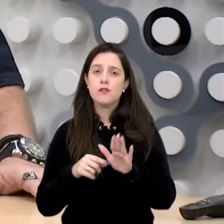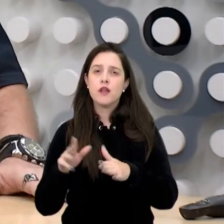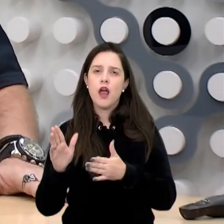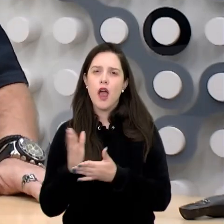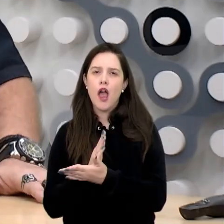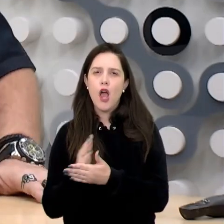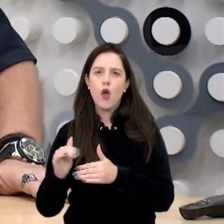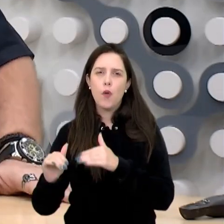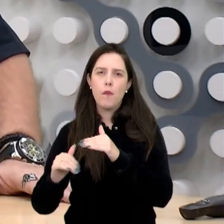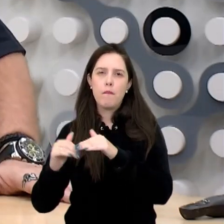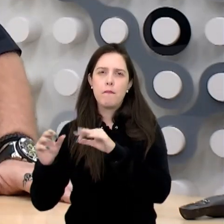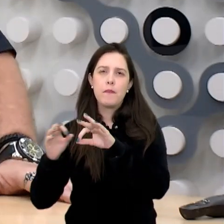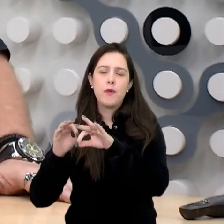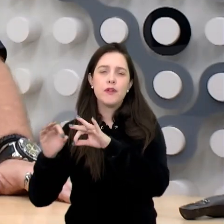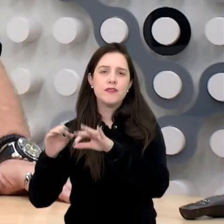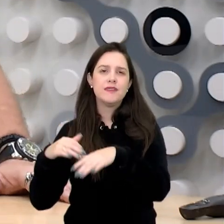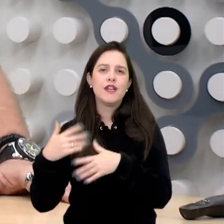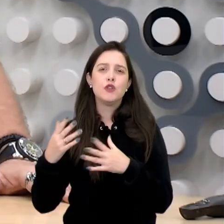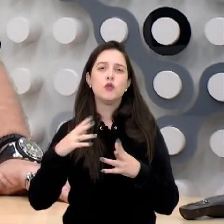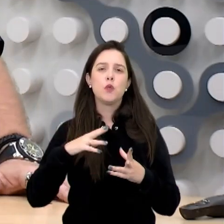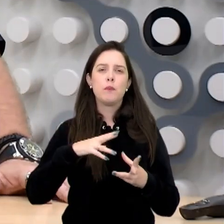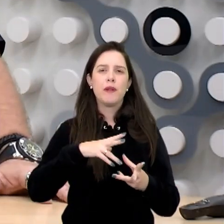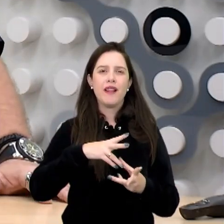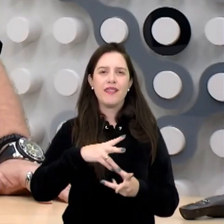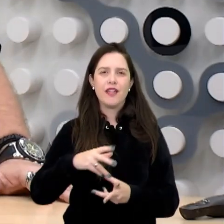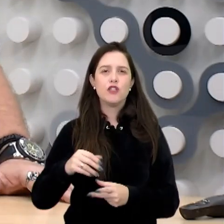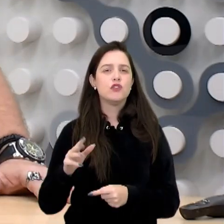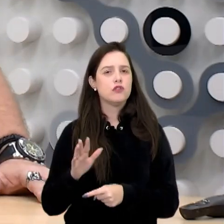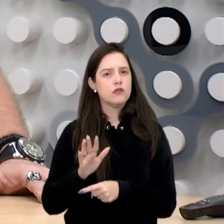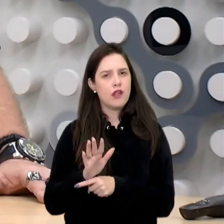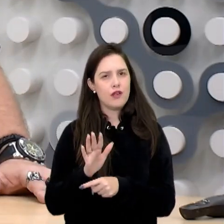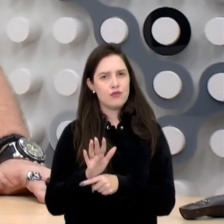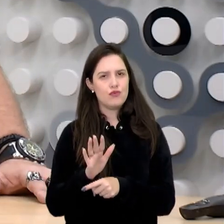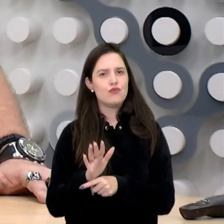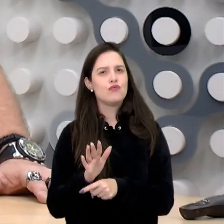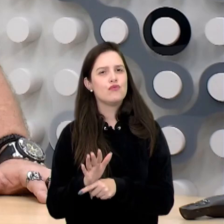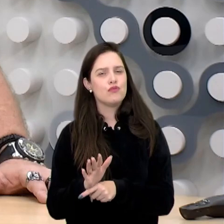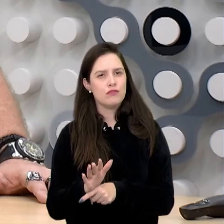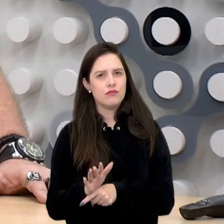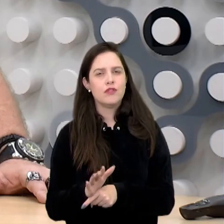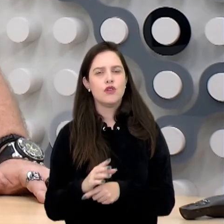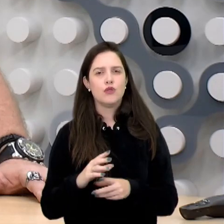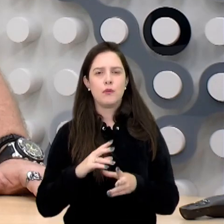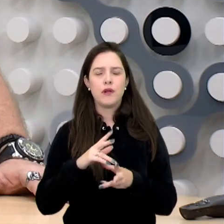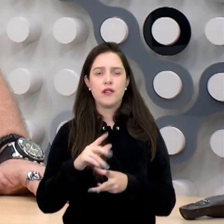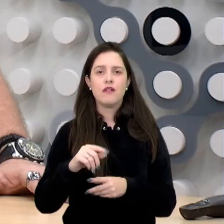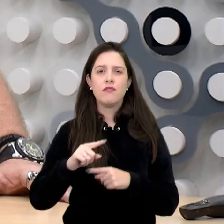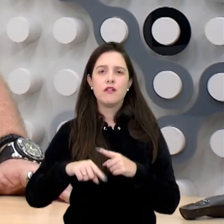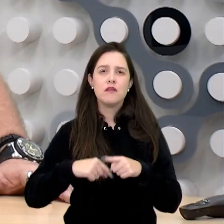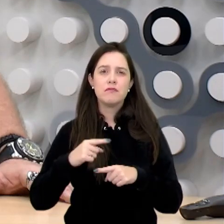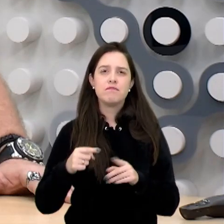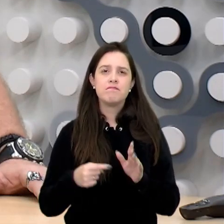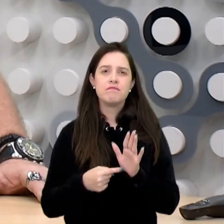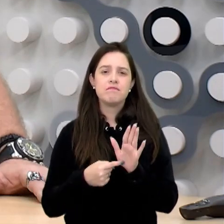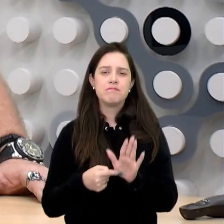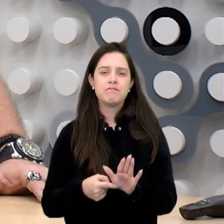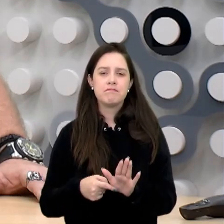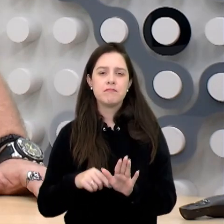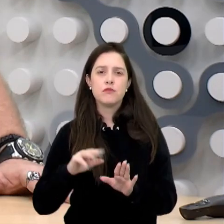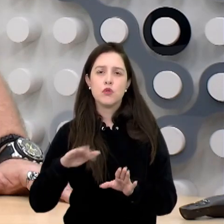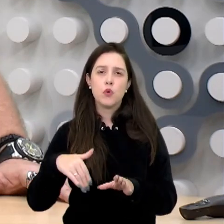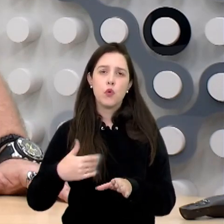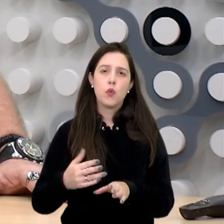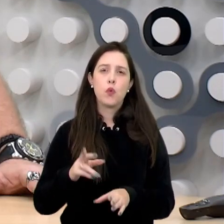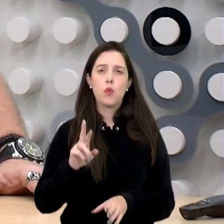tempo geológico do planeta, né? E já chegando aí na estrutura interna do planeta, depois mostrando a parte externa aí com as